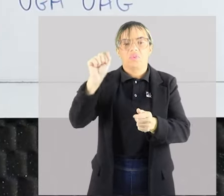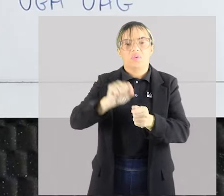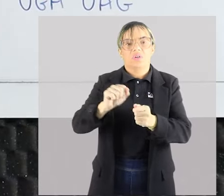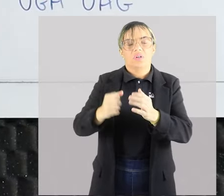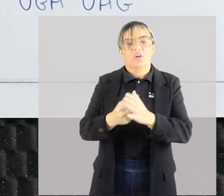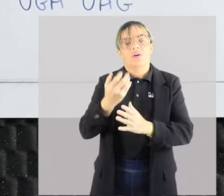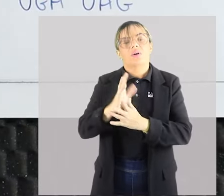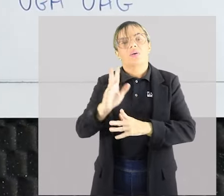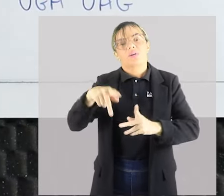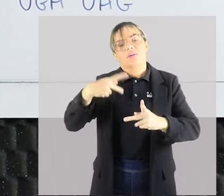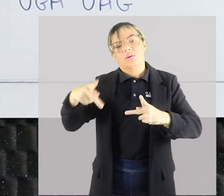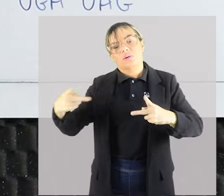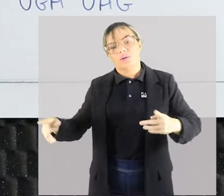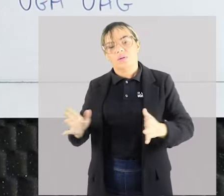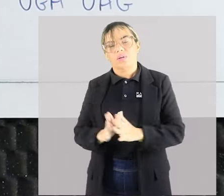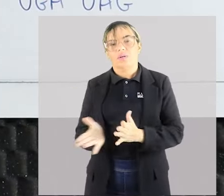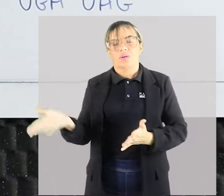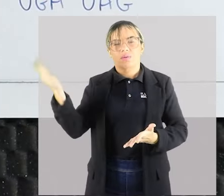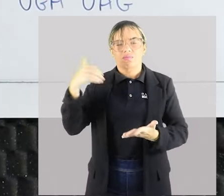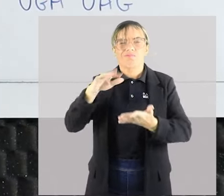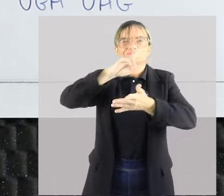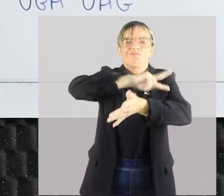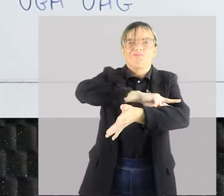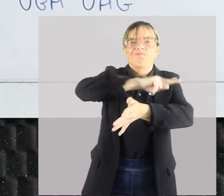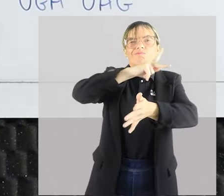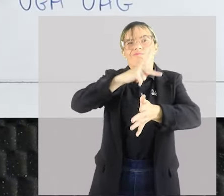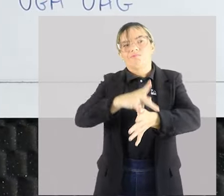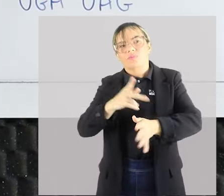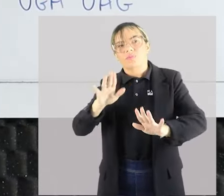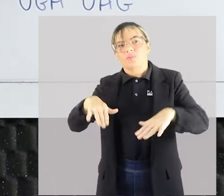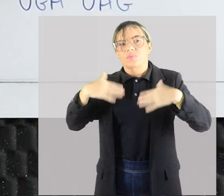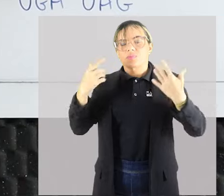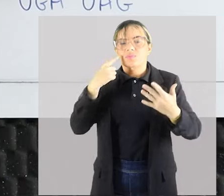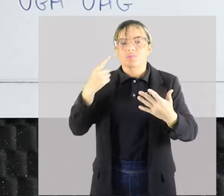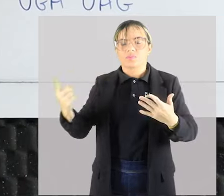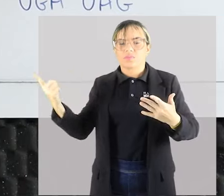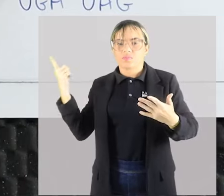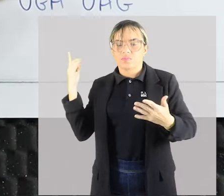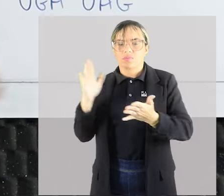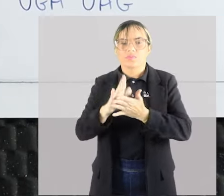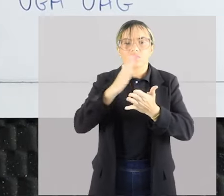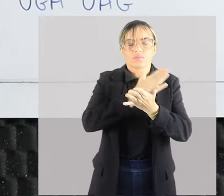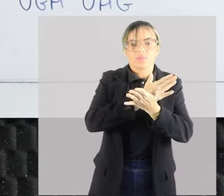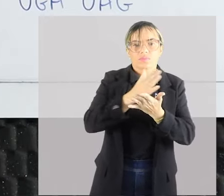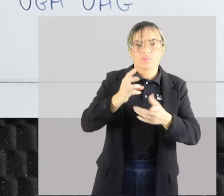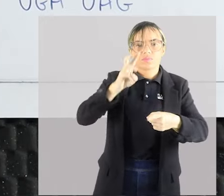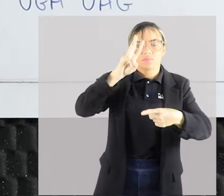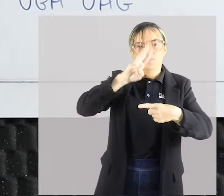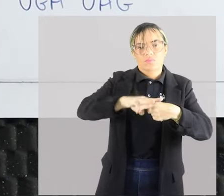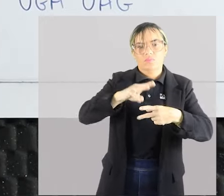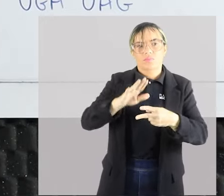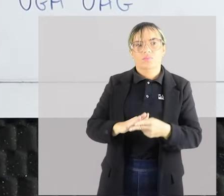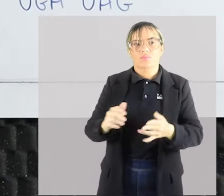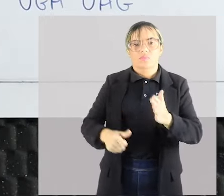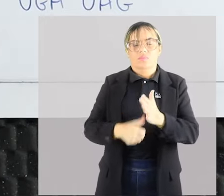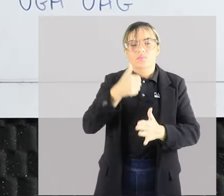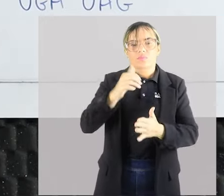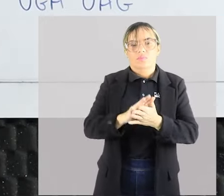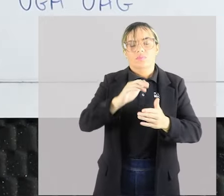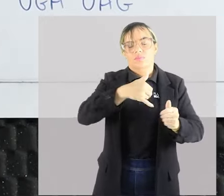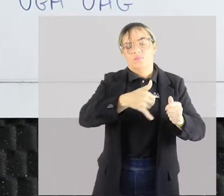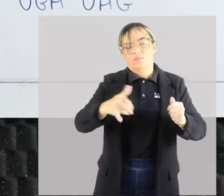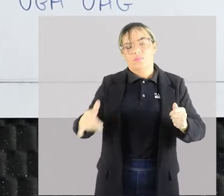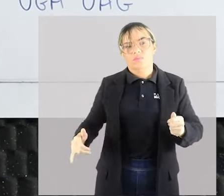proteína Tá certo vamos hipotetizar o seguinte que esse códon de iniciação ele era o nosso primeiro